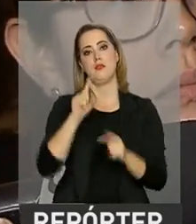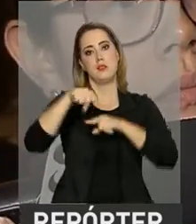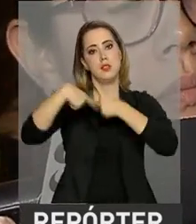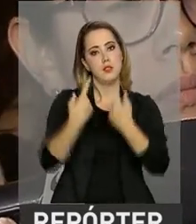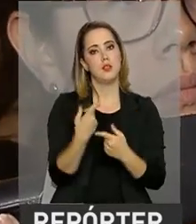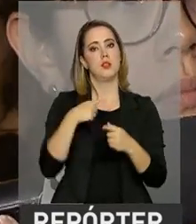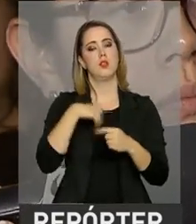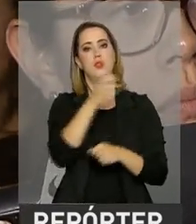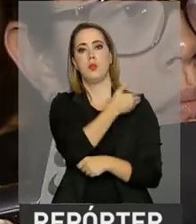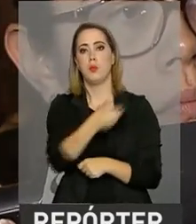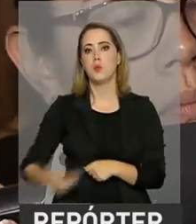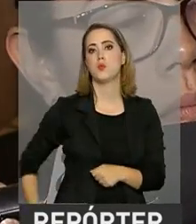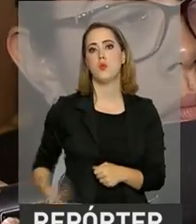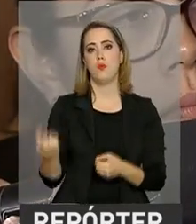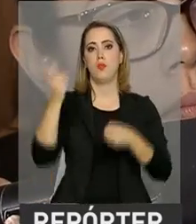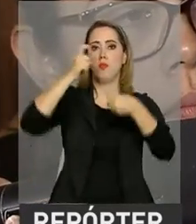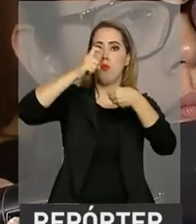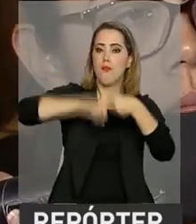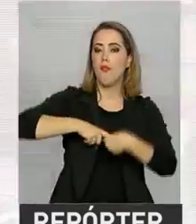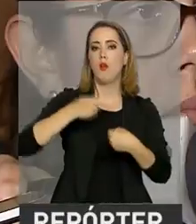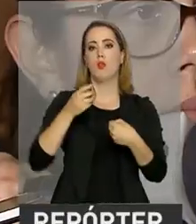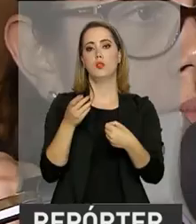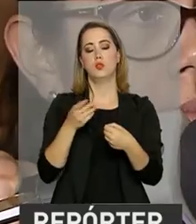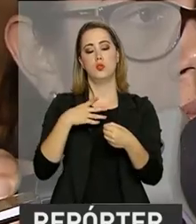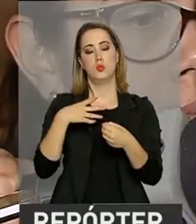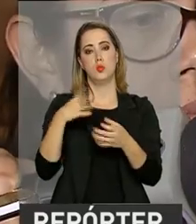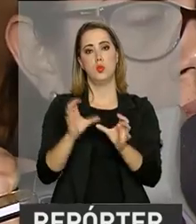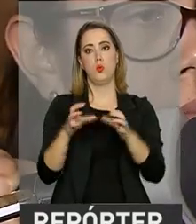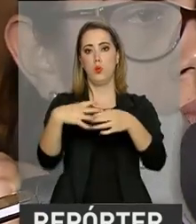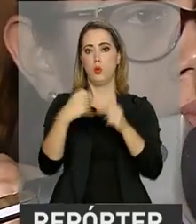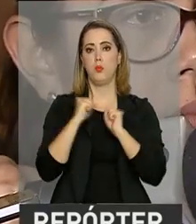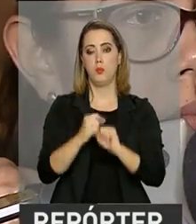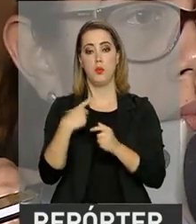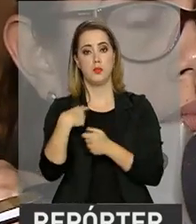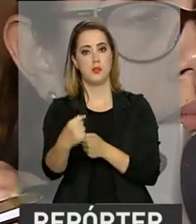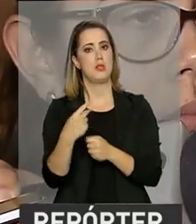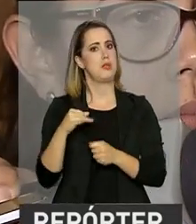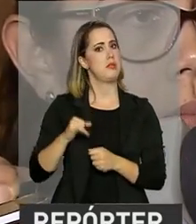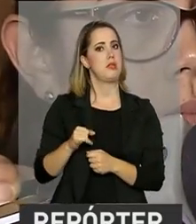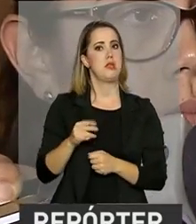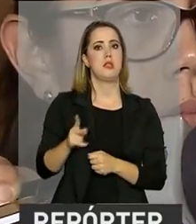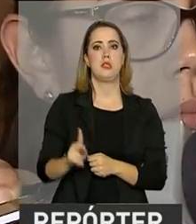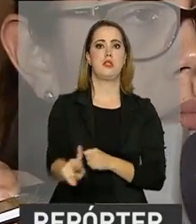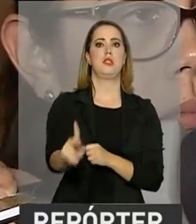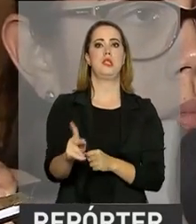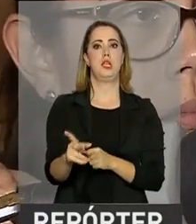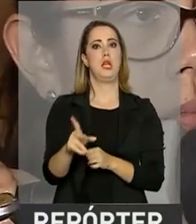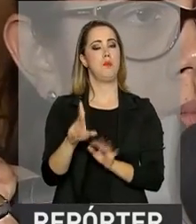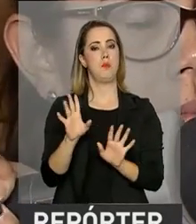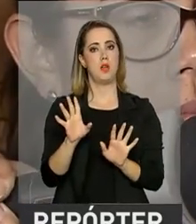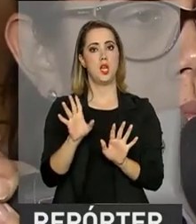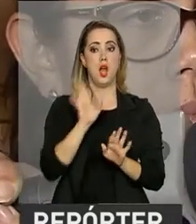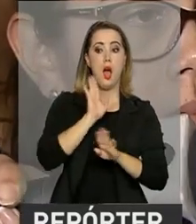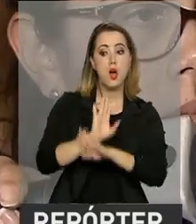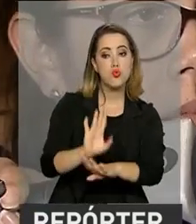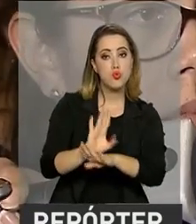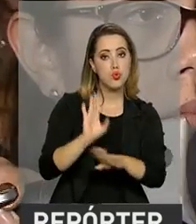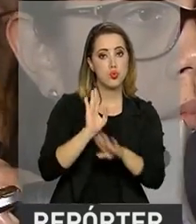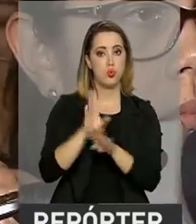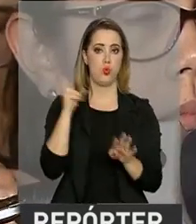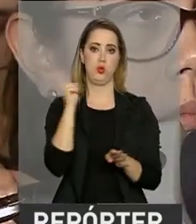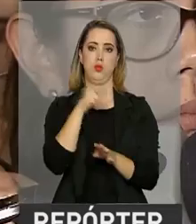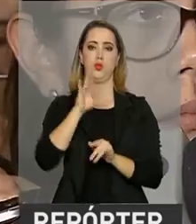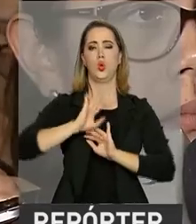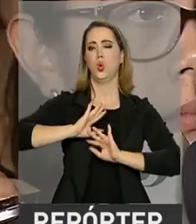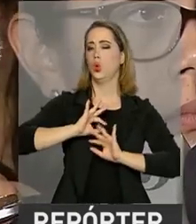aí o estado retome para que esse grupo possa sair sempre uma atuação emergencial é para auxiliar o estado